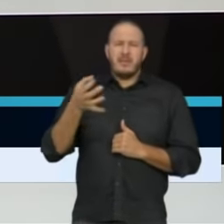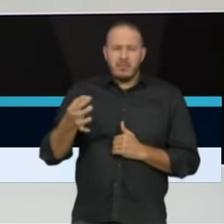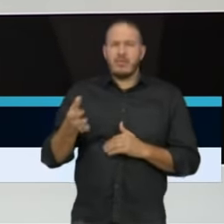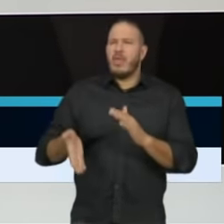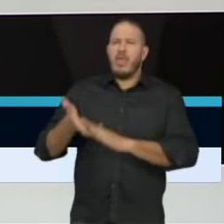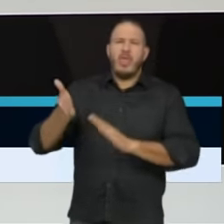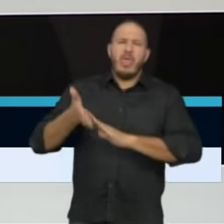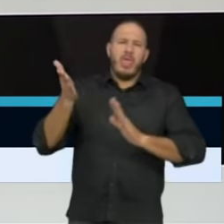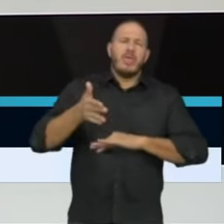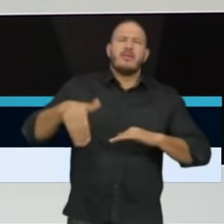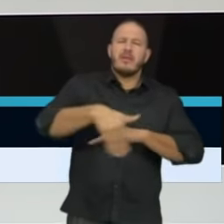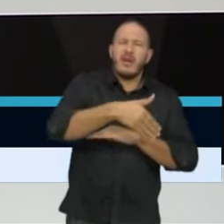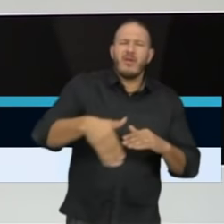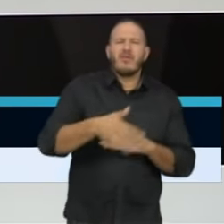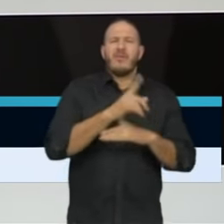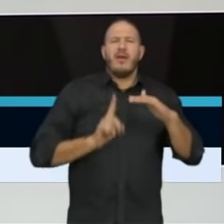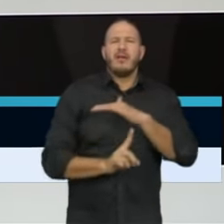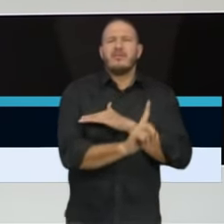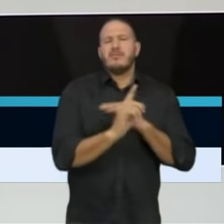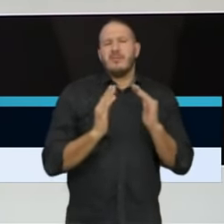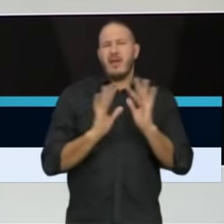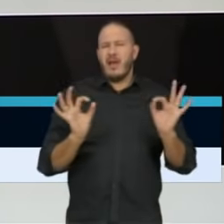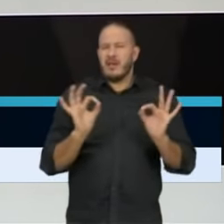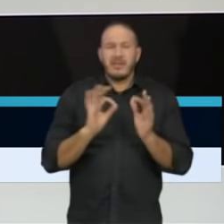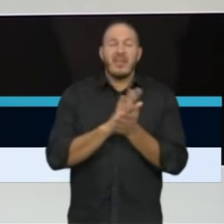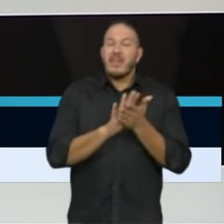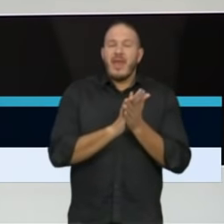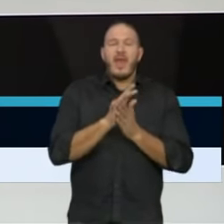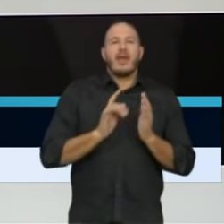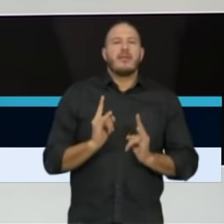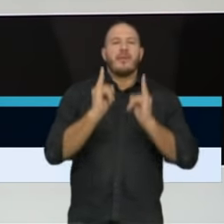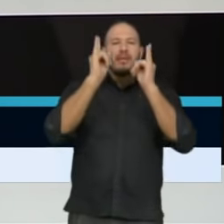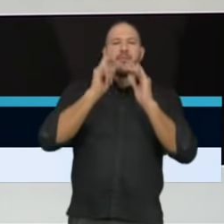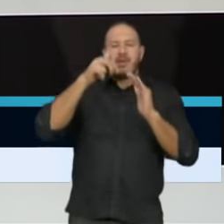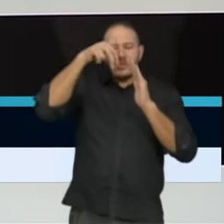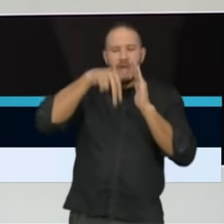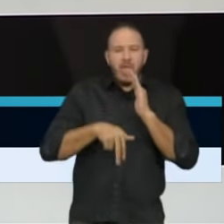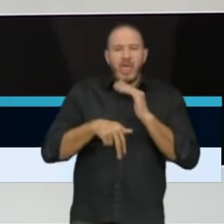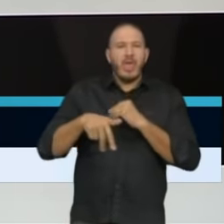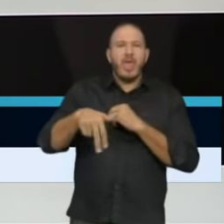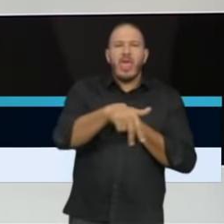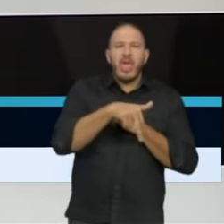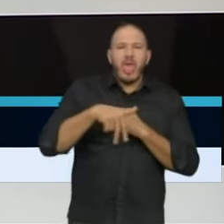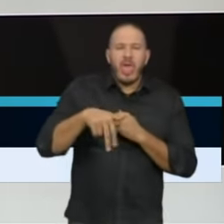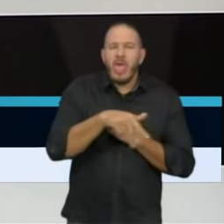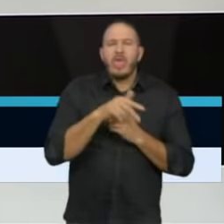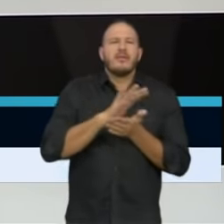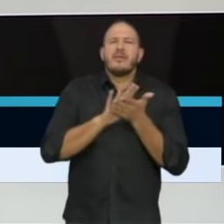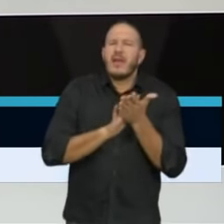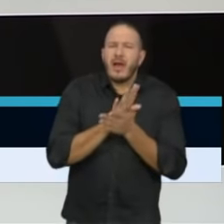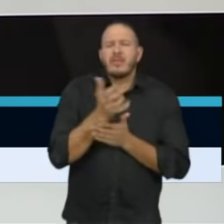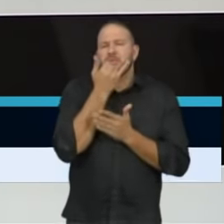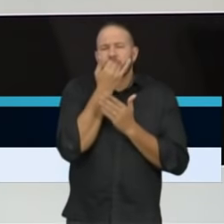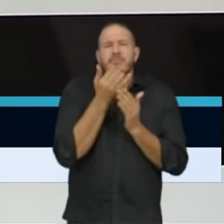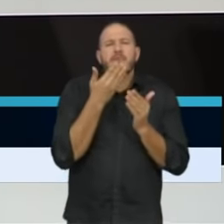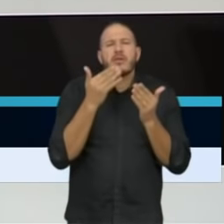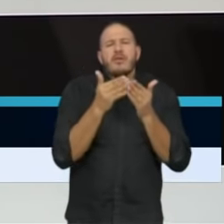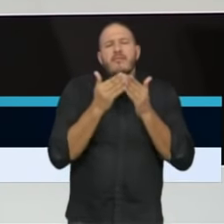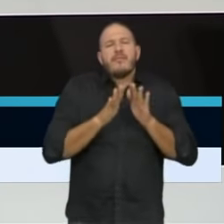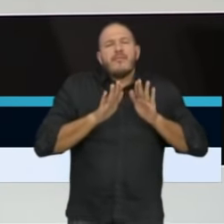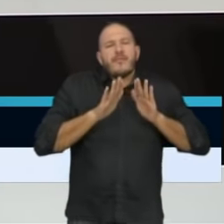as ruas ou saiam de casa, nem mesmo no piso térreo do seu apartamento ou do seu condomínio. Fiquem em casa,